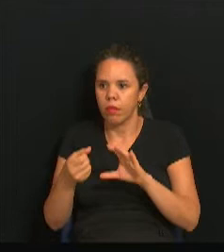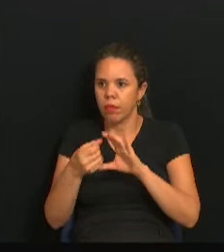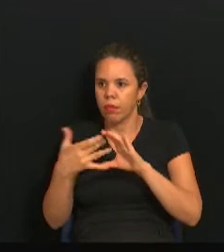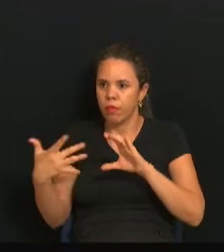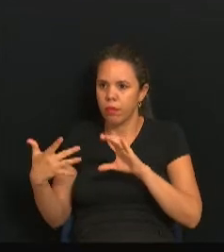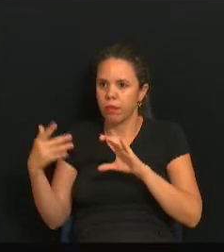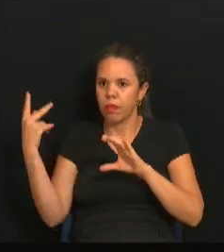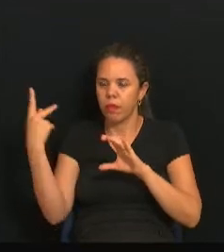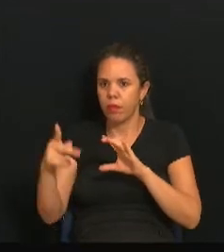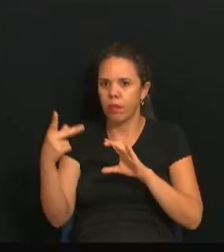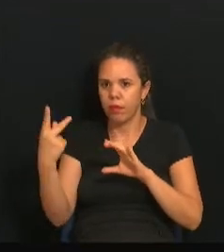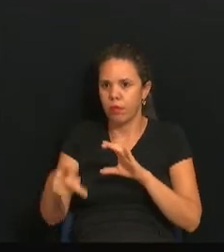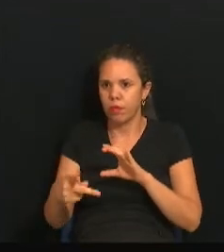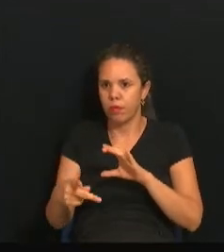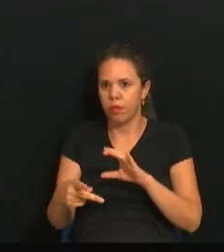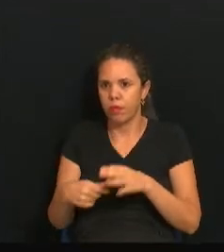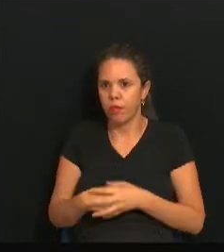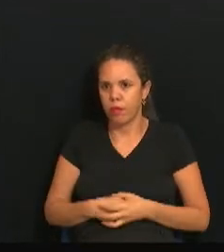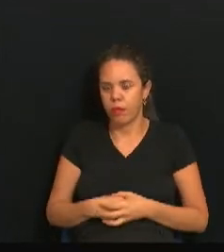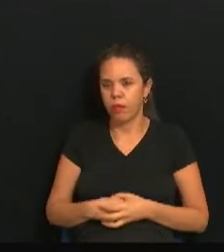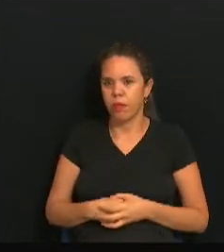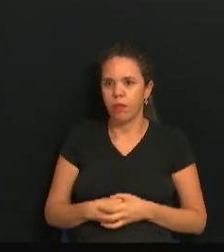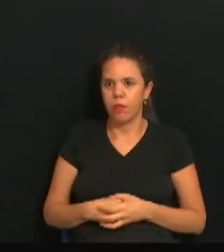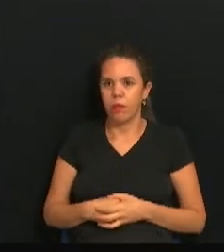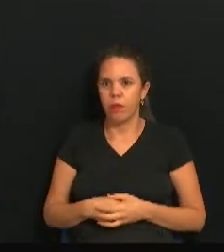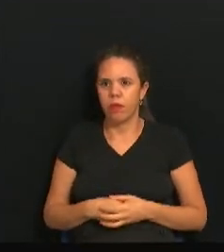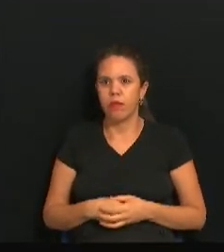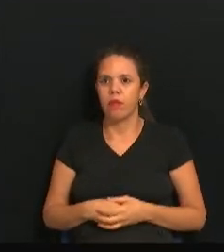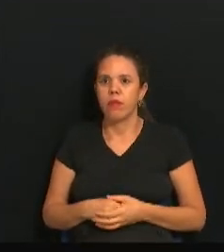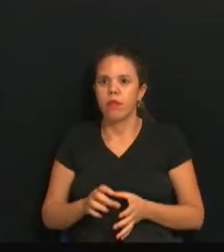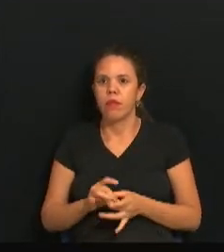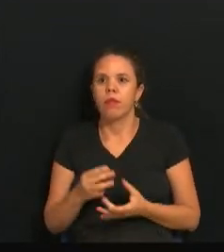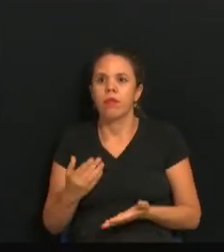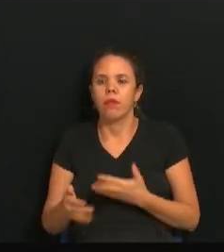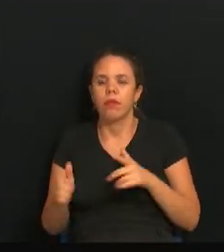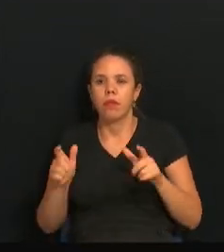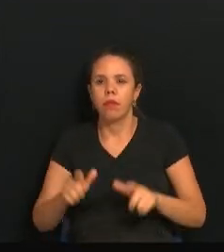deles, acaba, por vezes, deixar escapar pontos ou